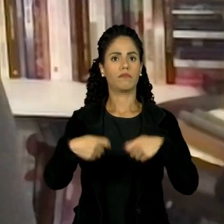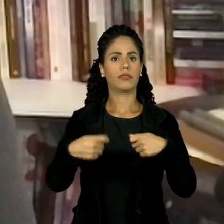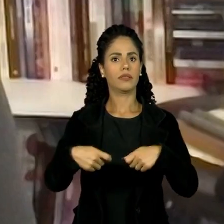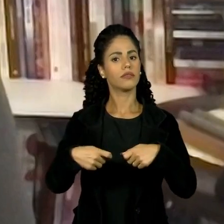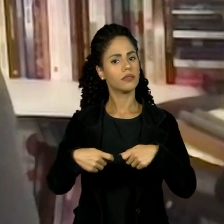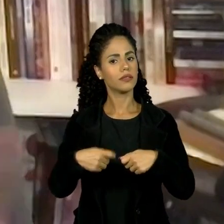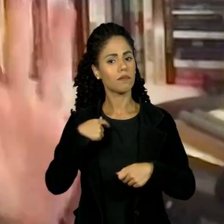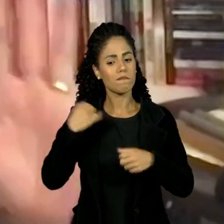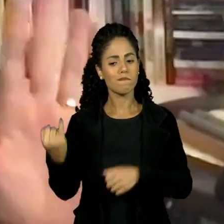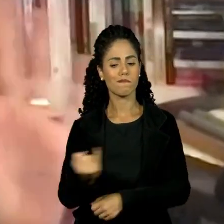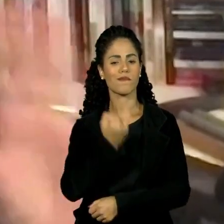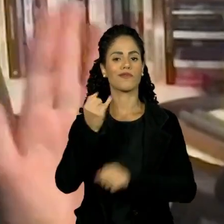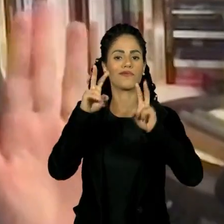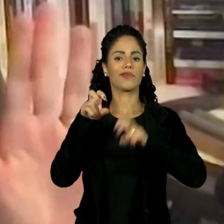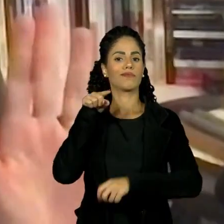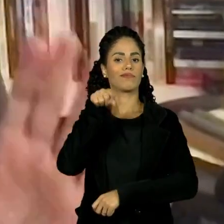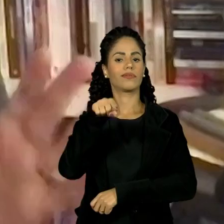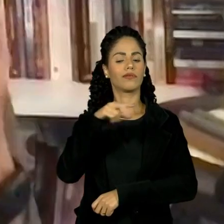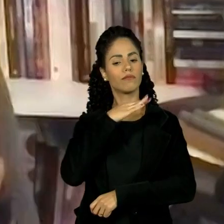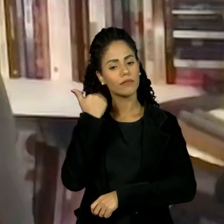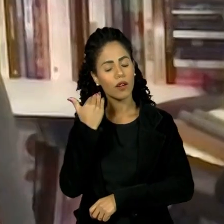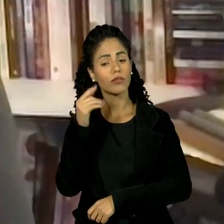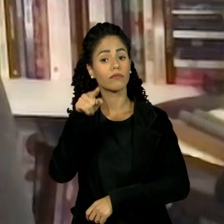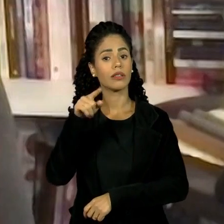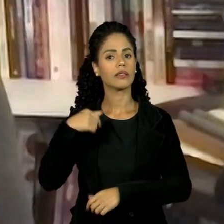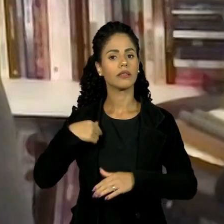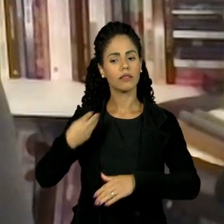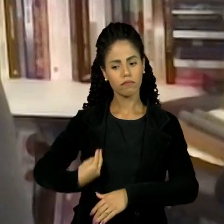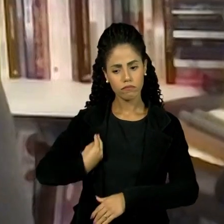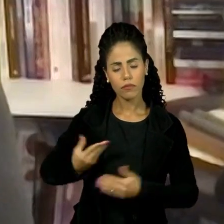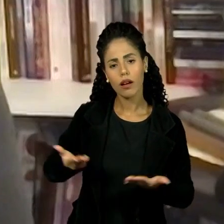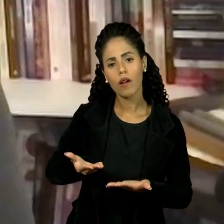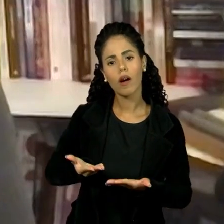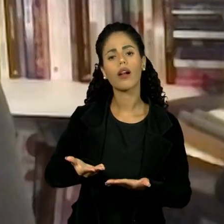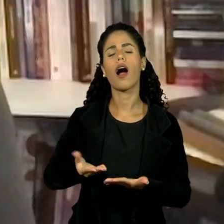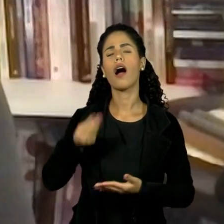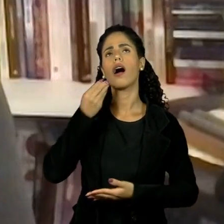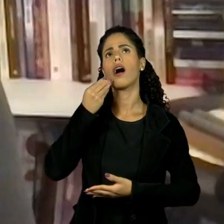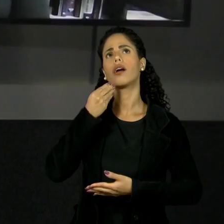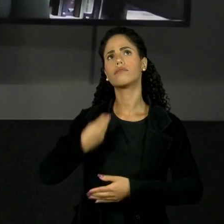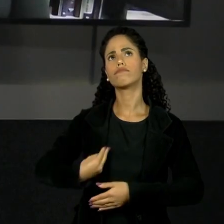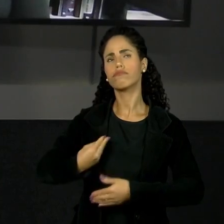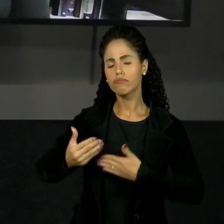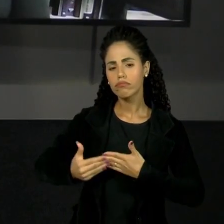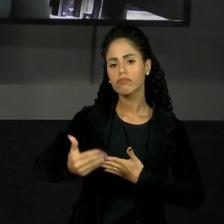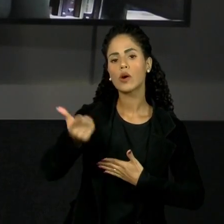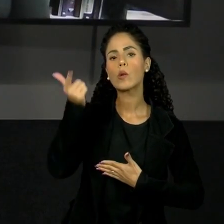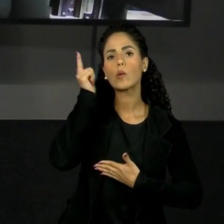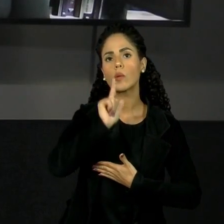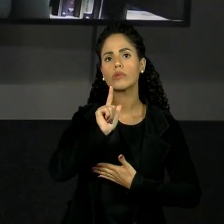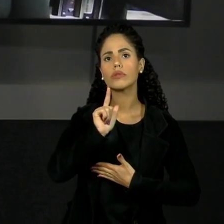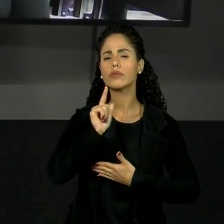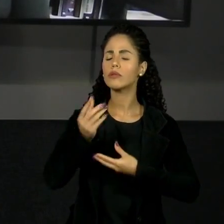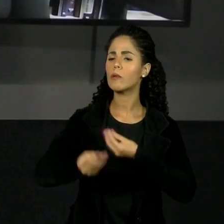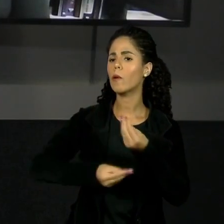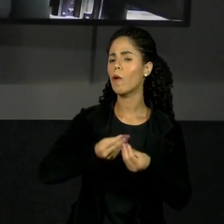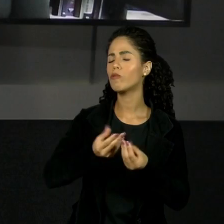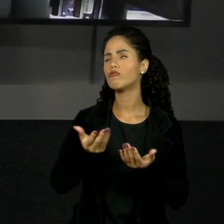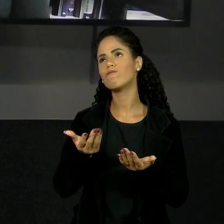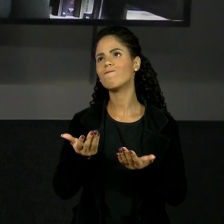de presença, ele nem precisa de urgências. Porque se você está presente, você consegue viver muito bem. É como